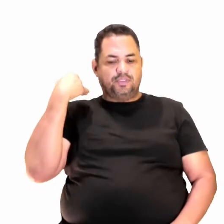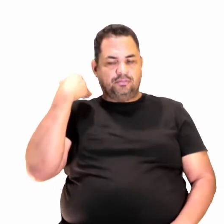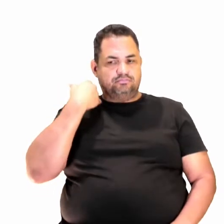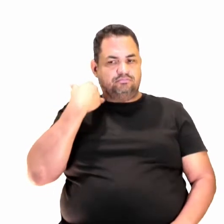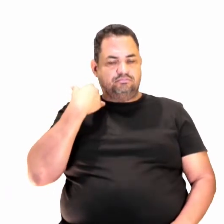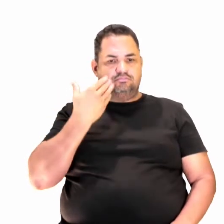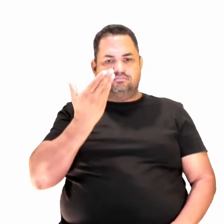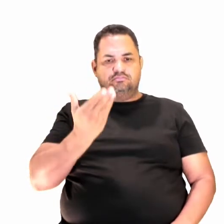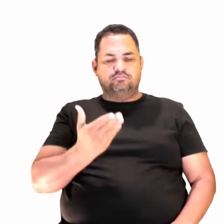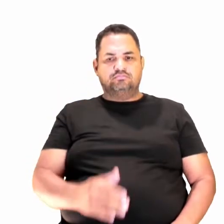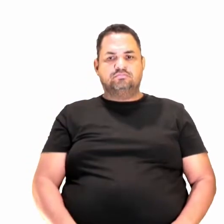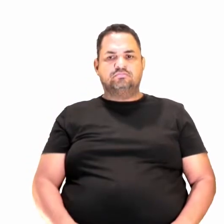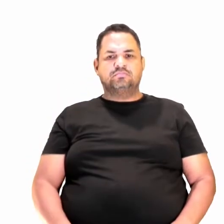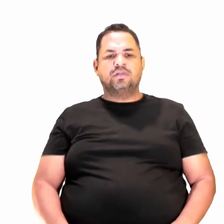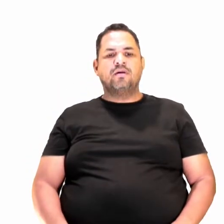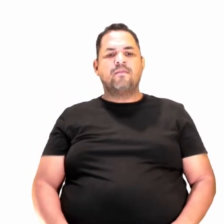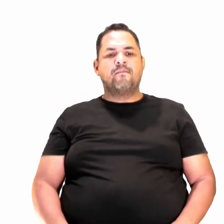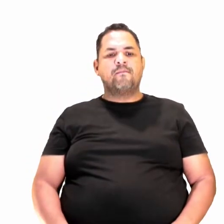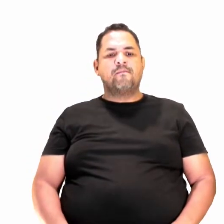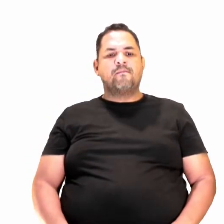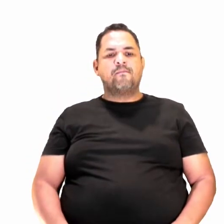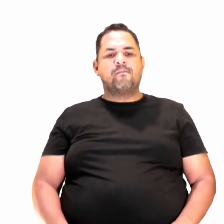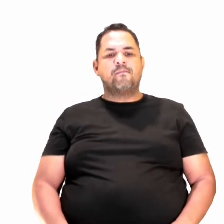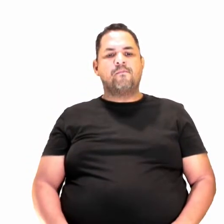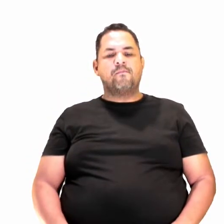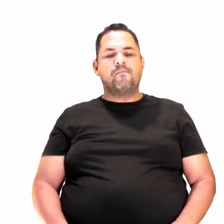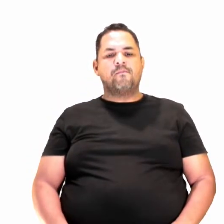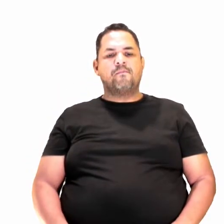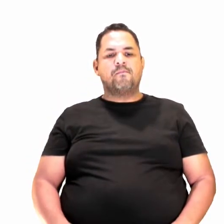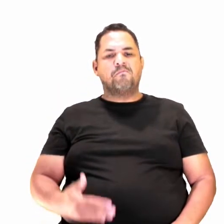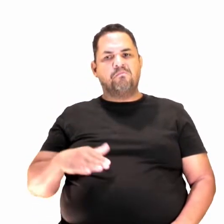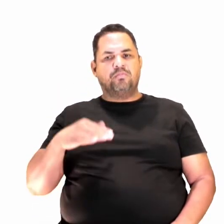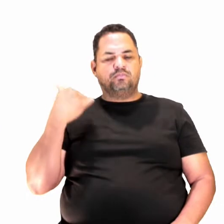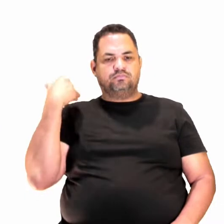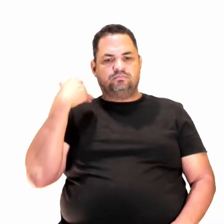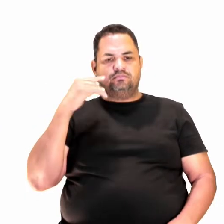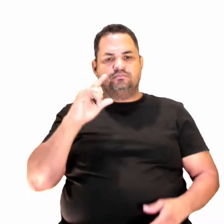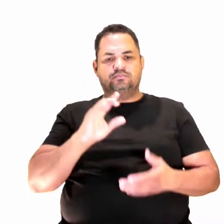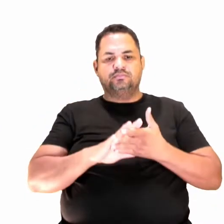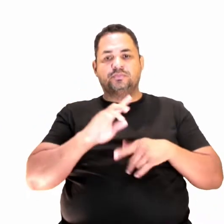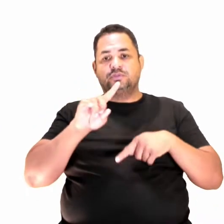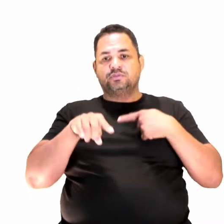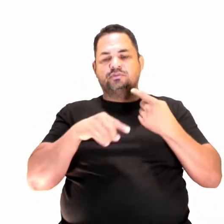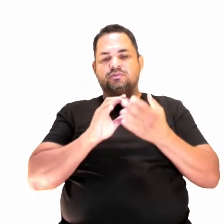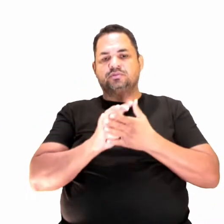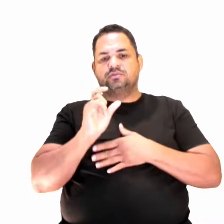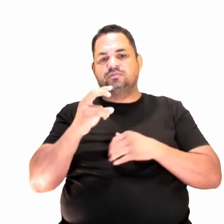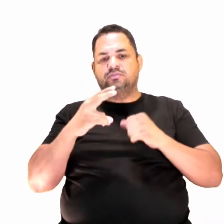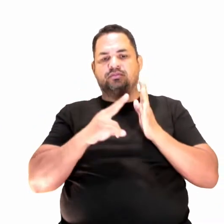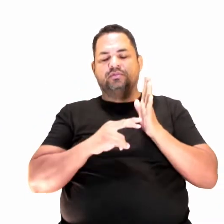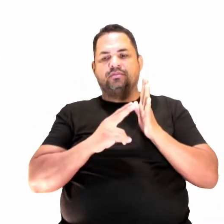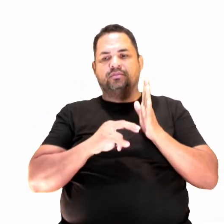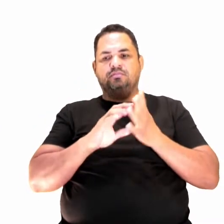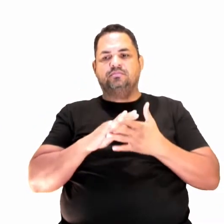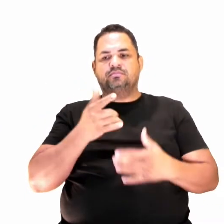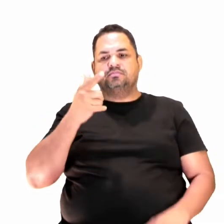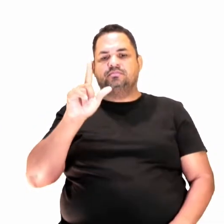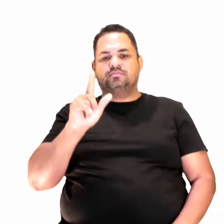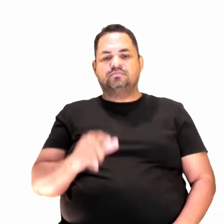usar essas duas situações. O to be para falar sobre altura, tipo físico,